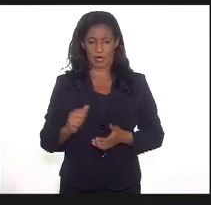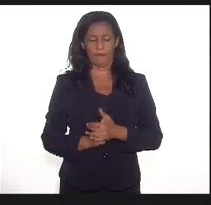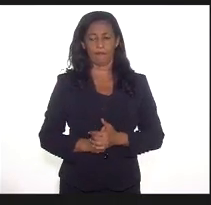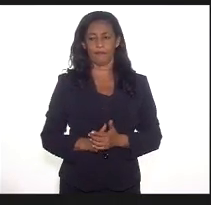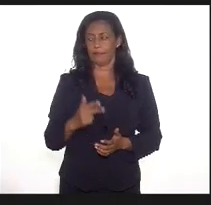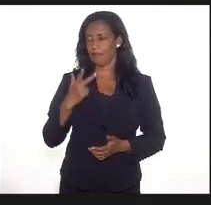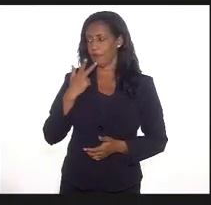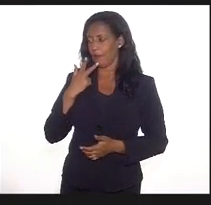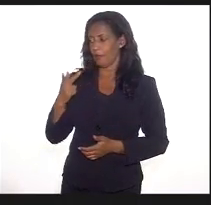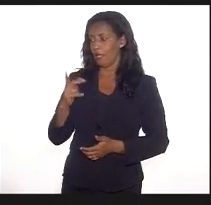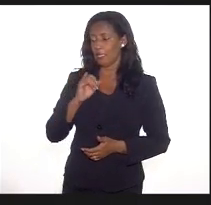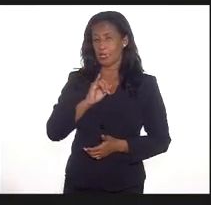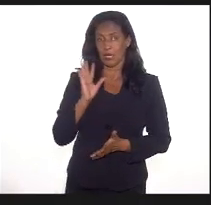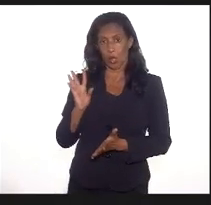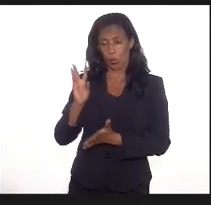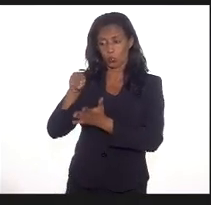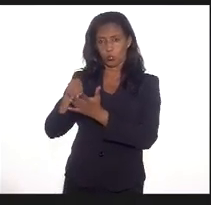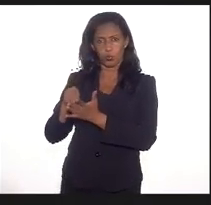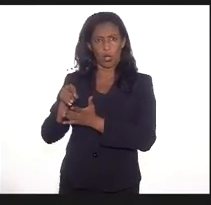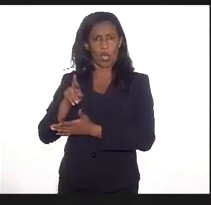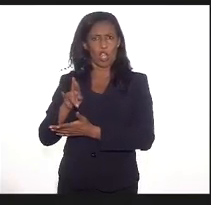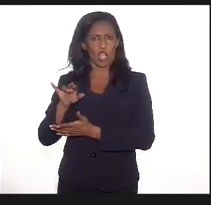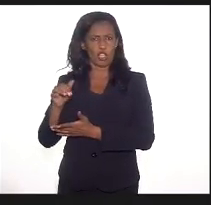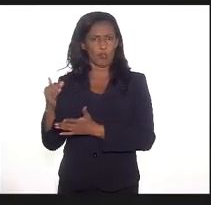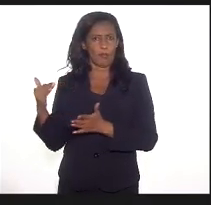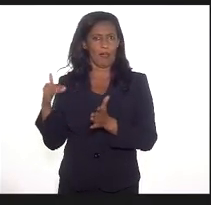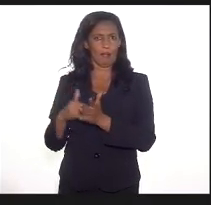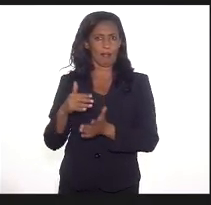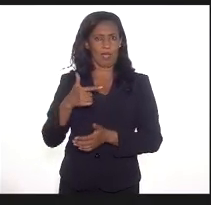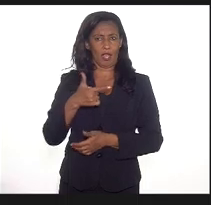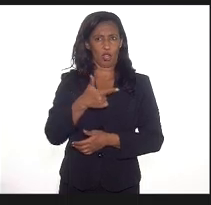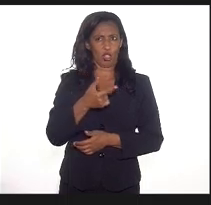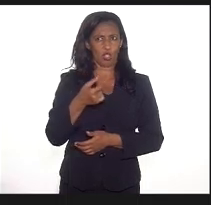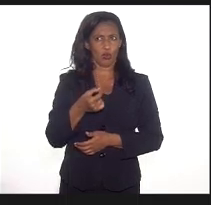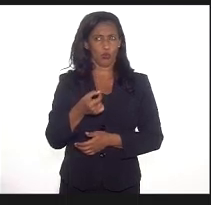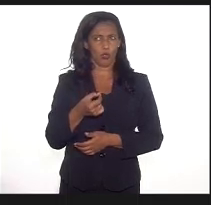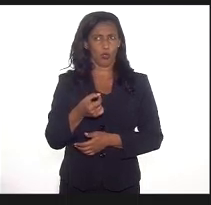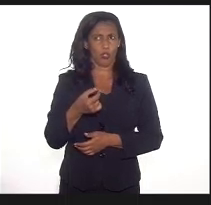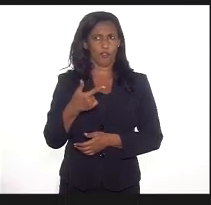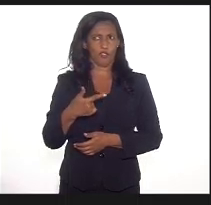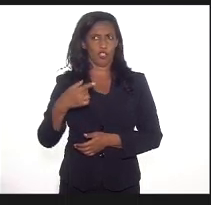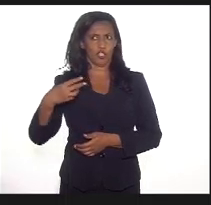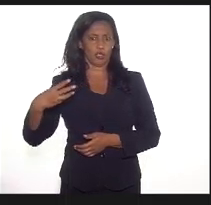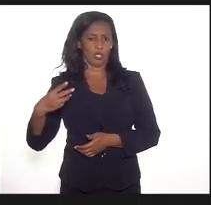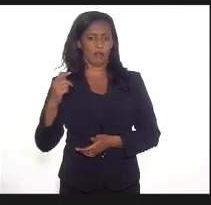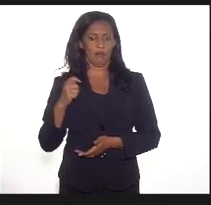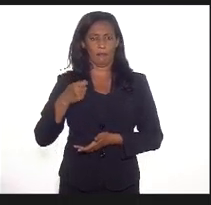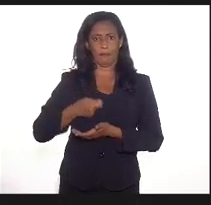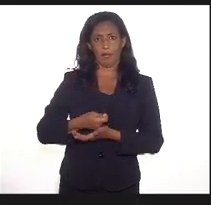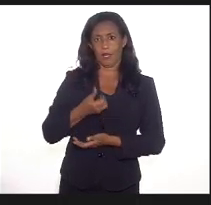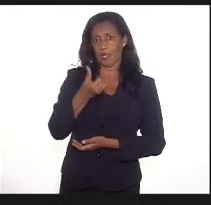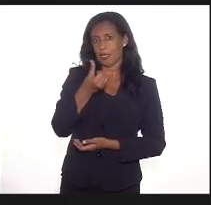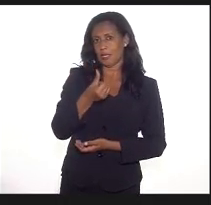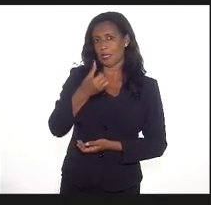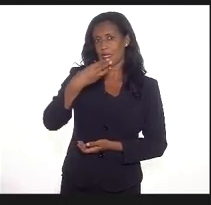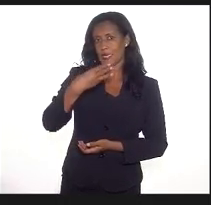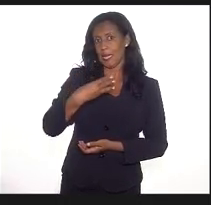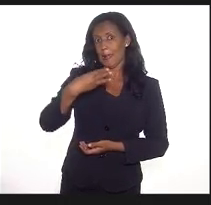dizia que, se não aderíssemos ao regime, até 2023 estaríamos pagando 63